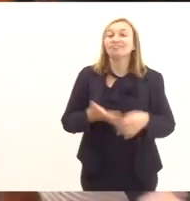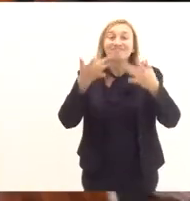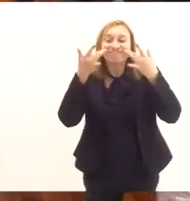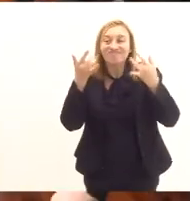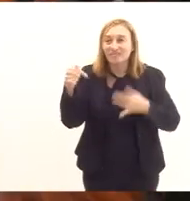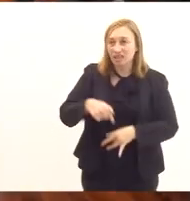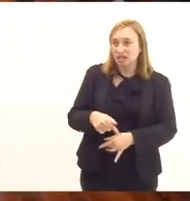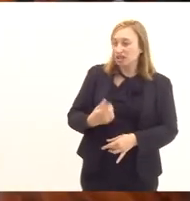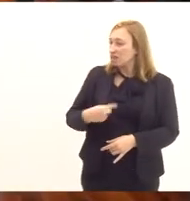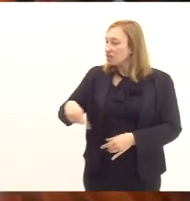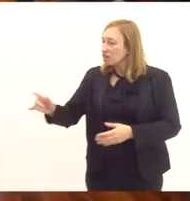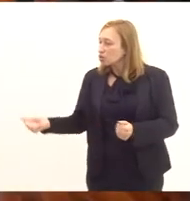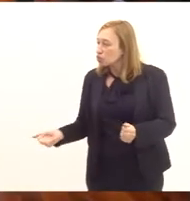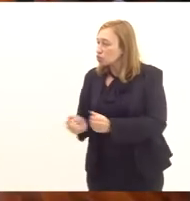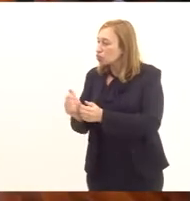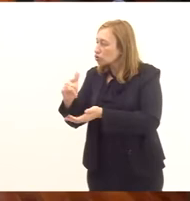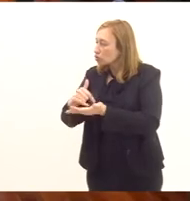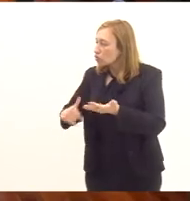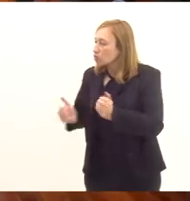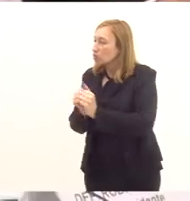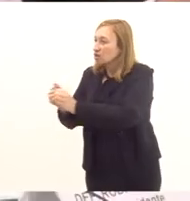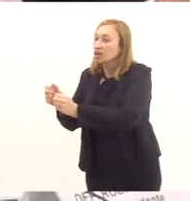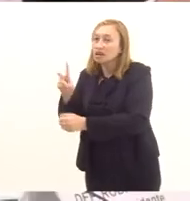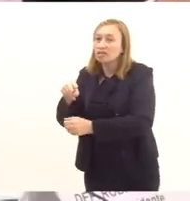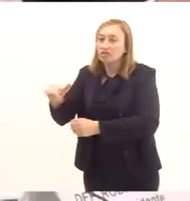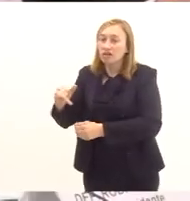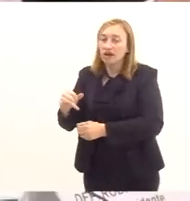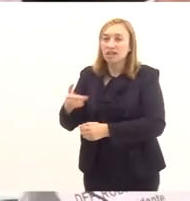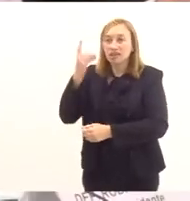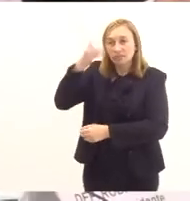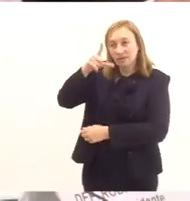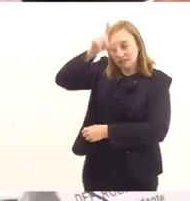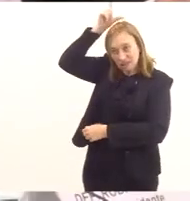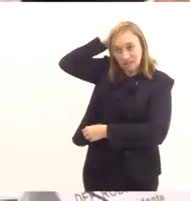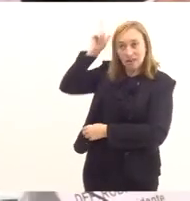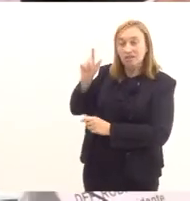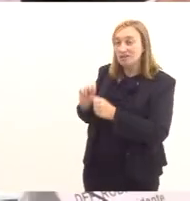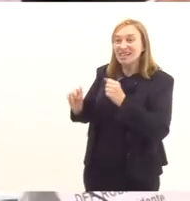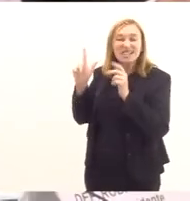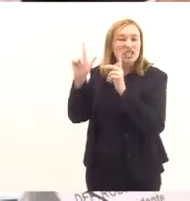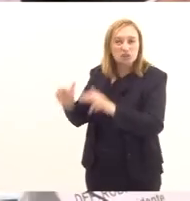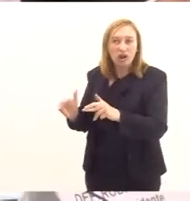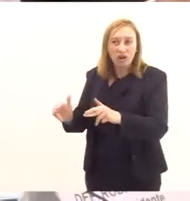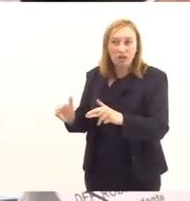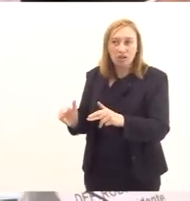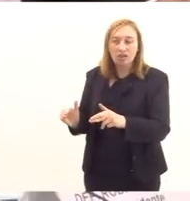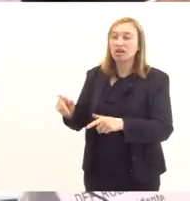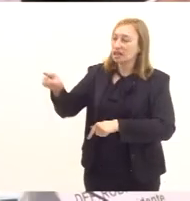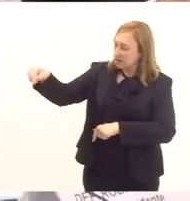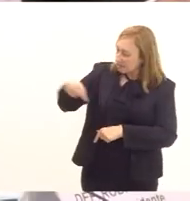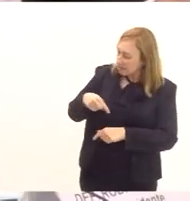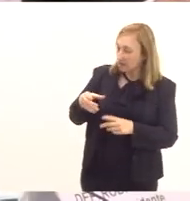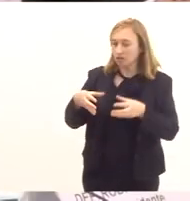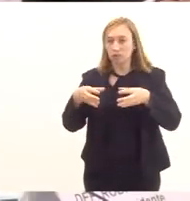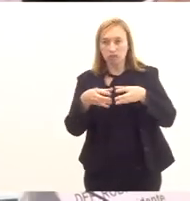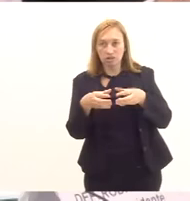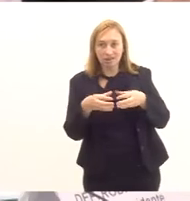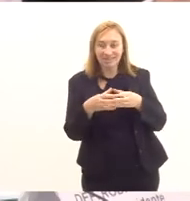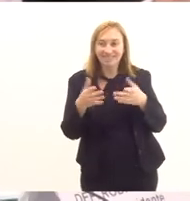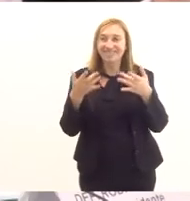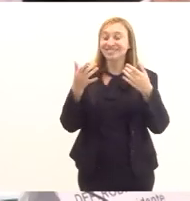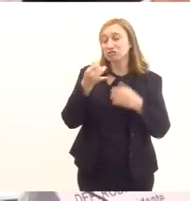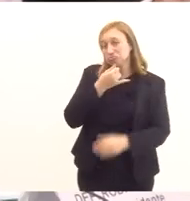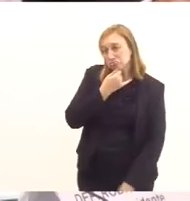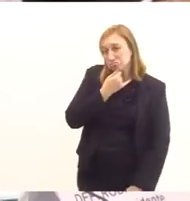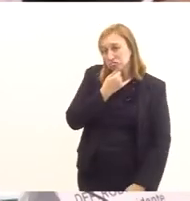aí ele leva os documentos consigo vai ao gabinete Deputado Luiz Paulo ele se faz a mesma coisa mesmo modus Operandi ele vem a comissão Faz